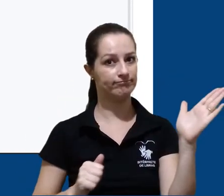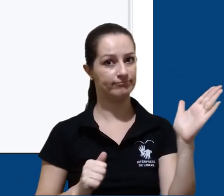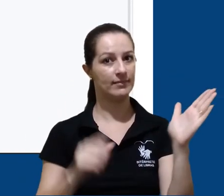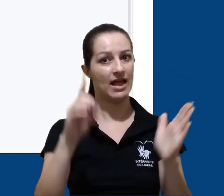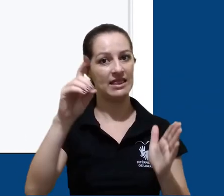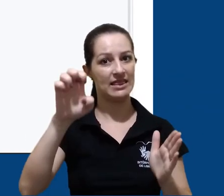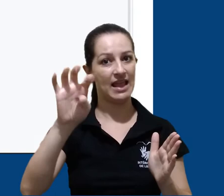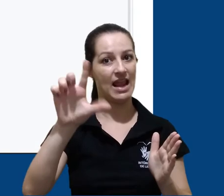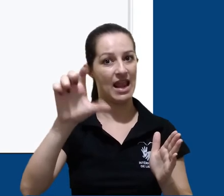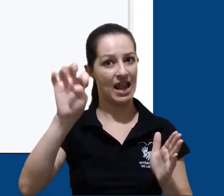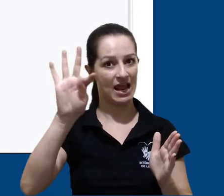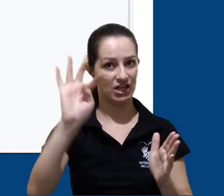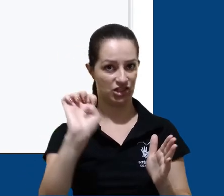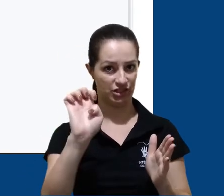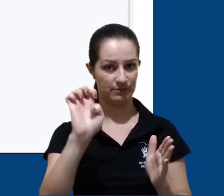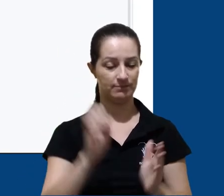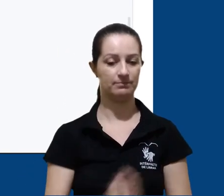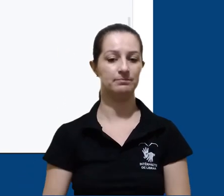inseridos